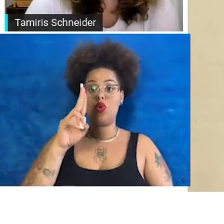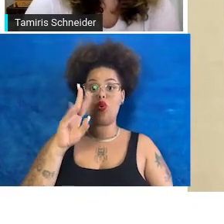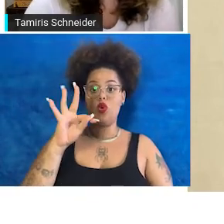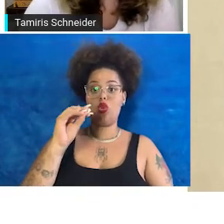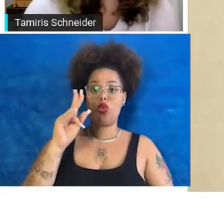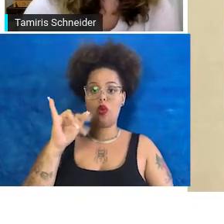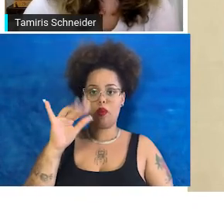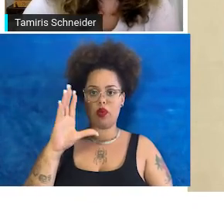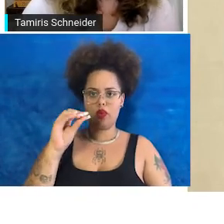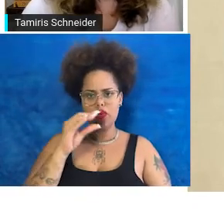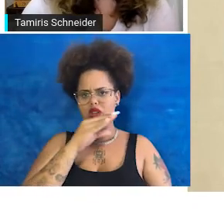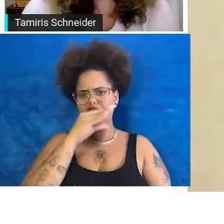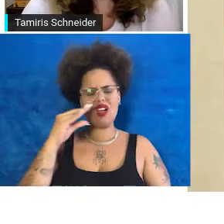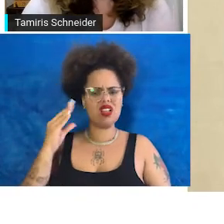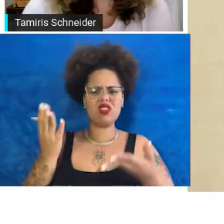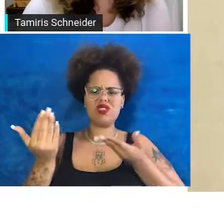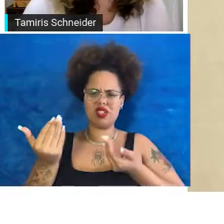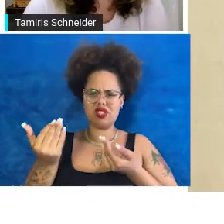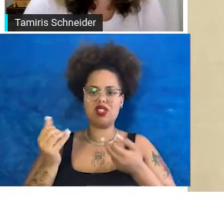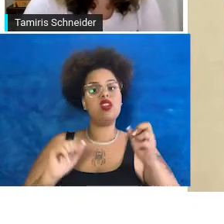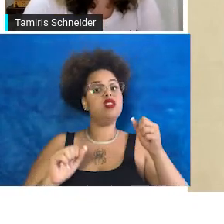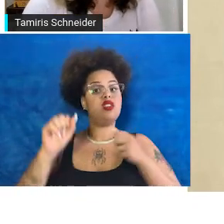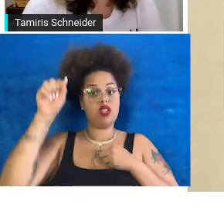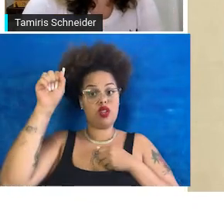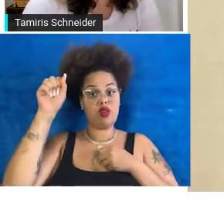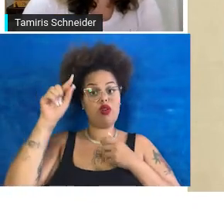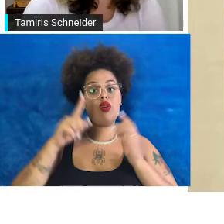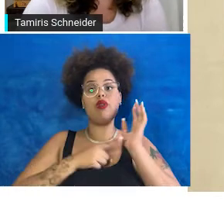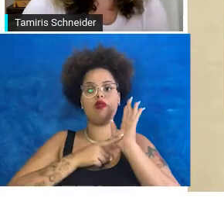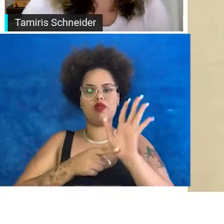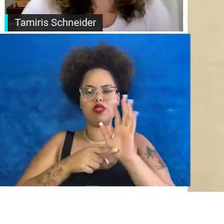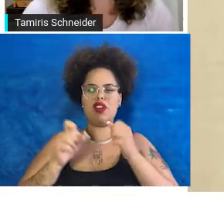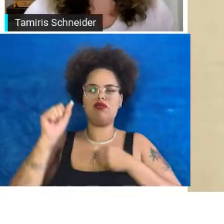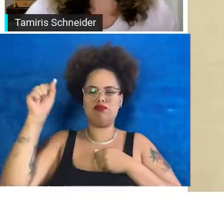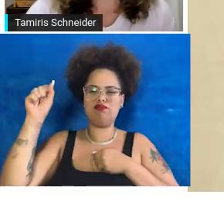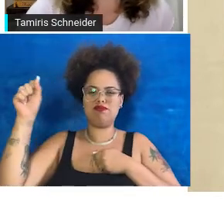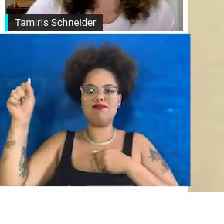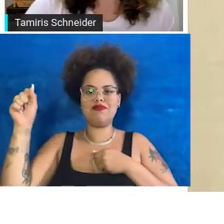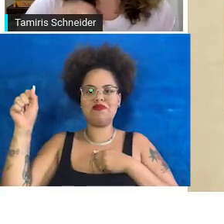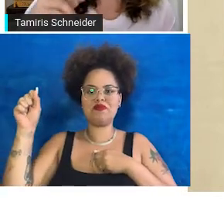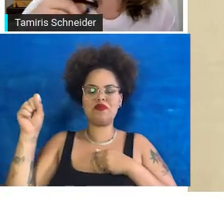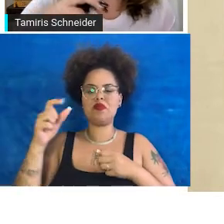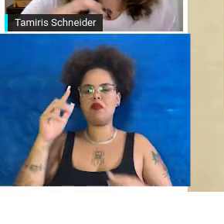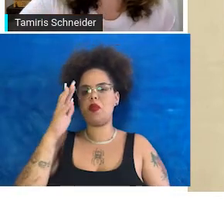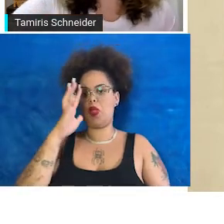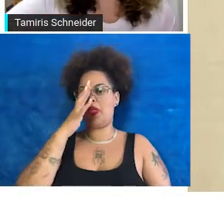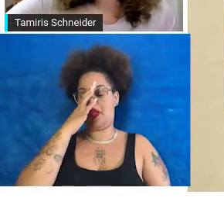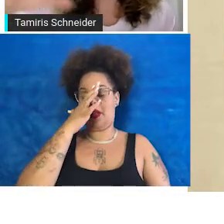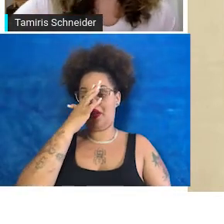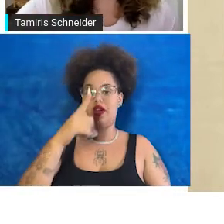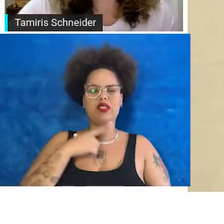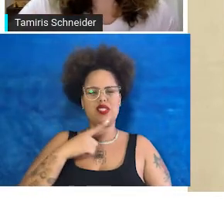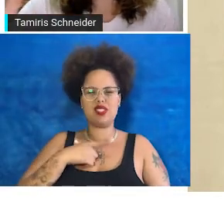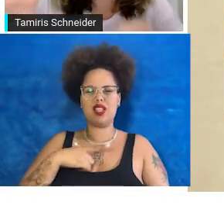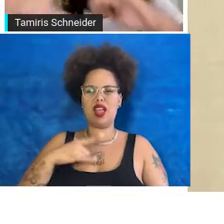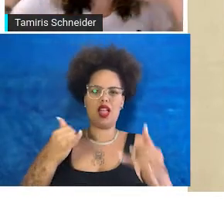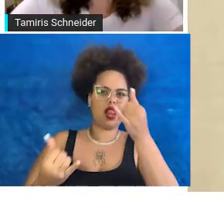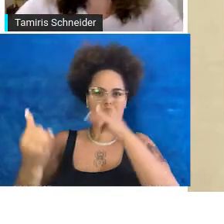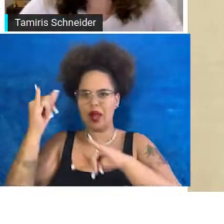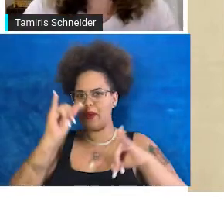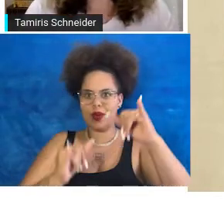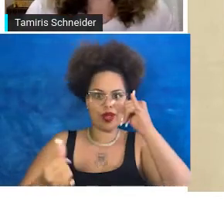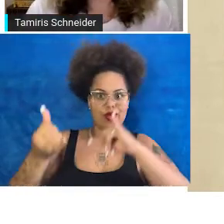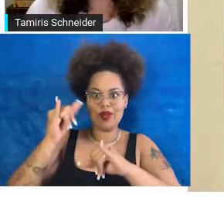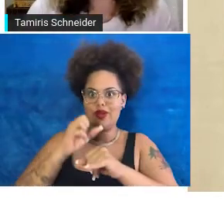com adolescentes sendo heróis, mostrando esse heroísmo todo. Então, a gente tinha laboratórios com essas